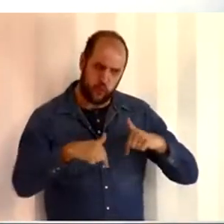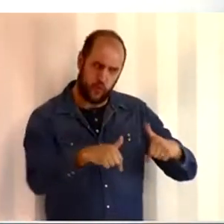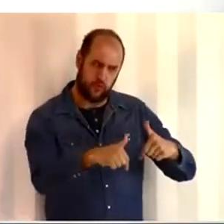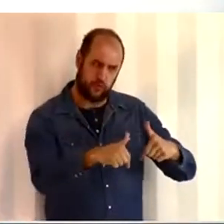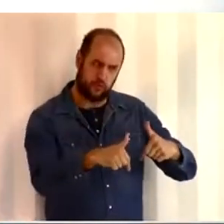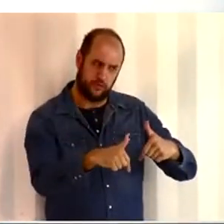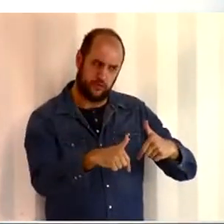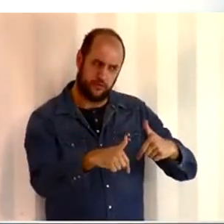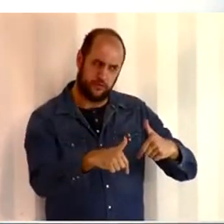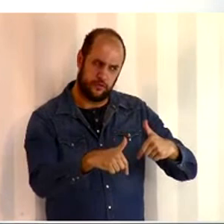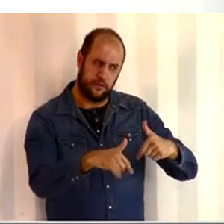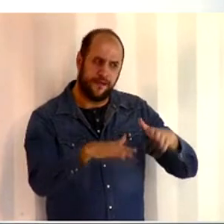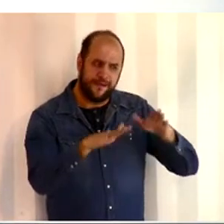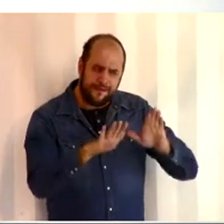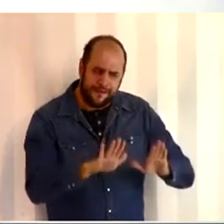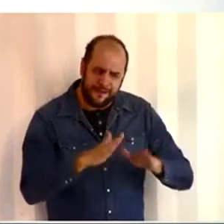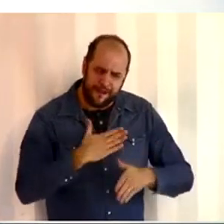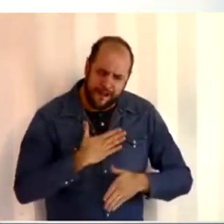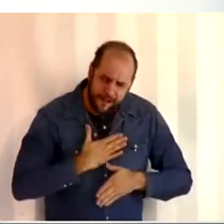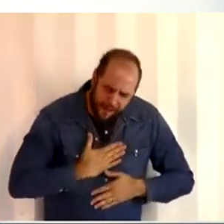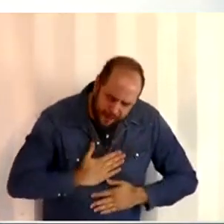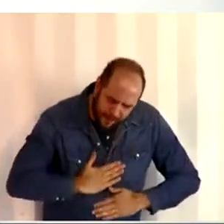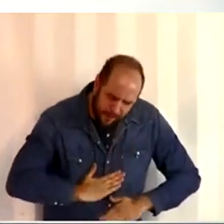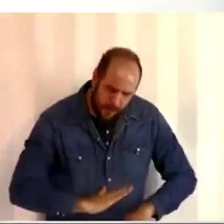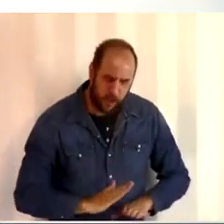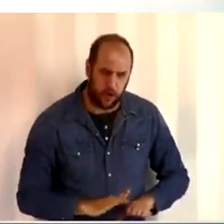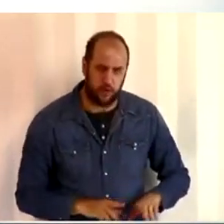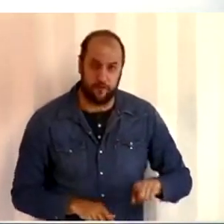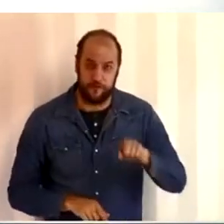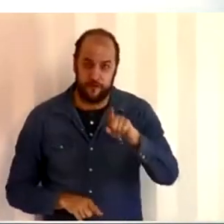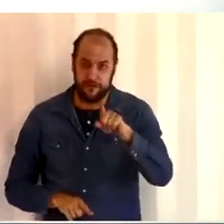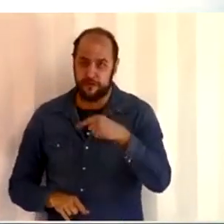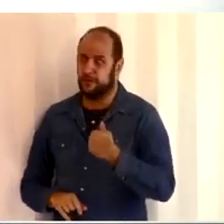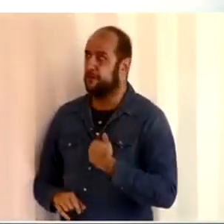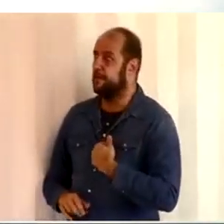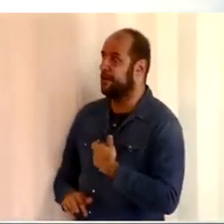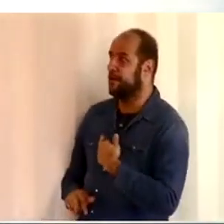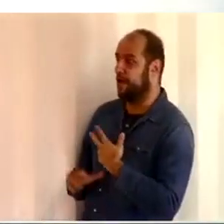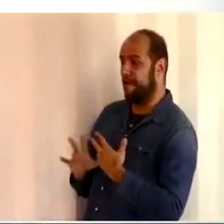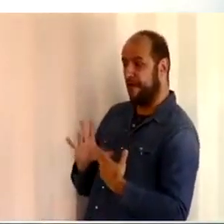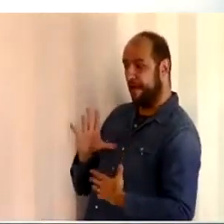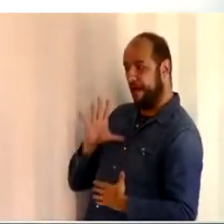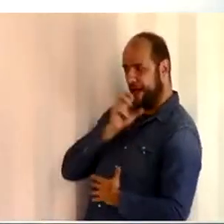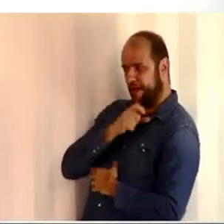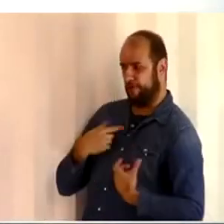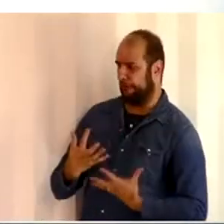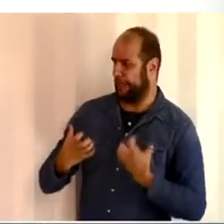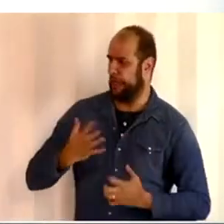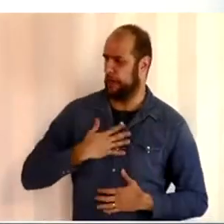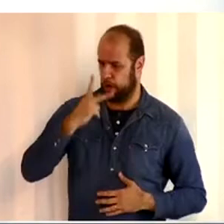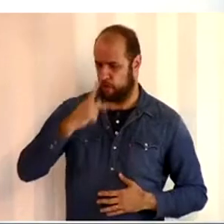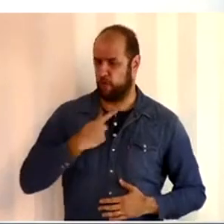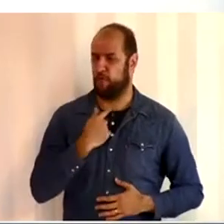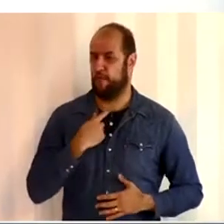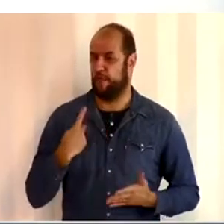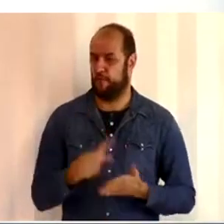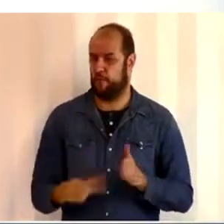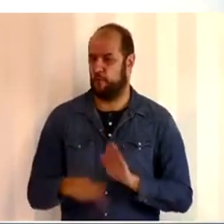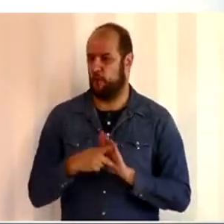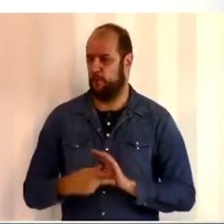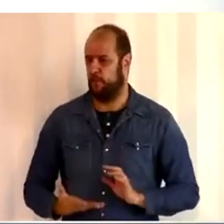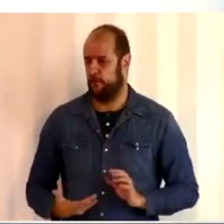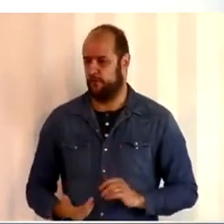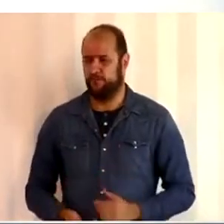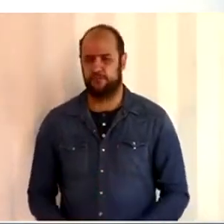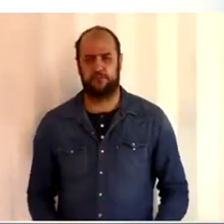você. Descanse na minha palavra. E você faz o quê? Você fala: eu vou fazer do meu jeito. Aí quando Deus fala assim